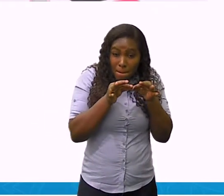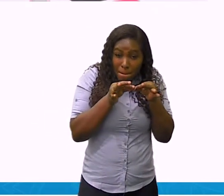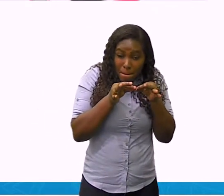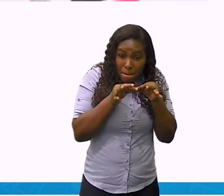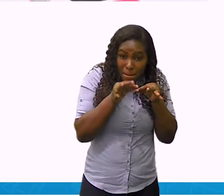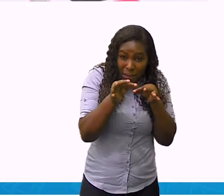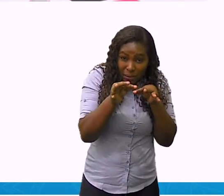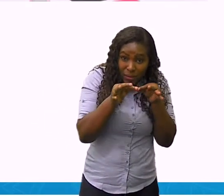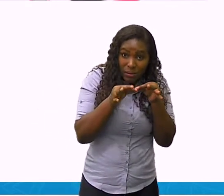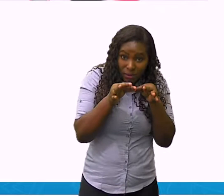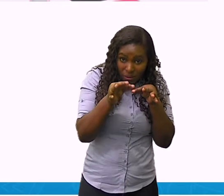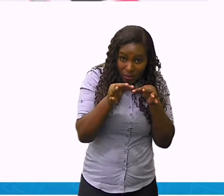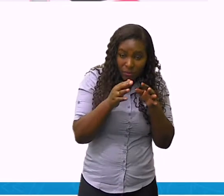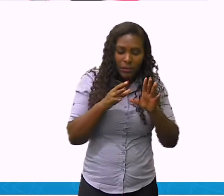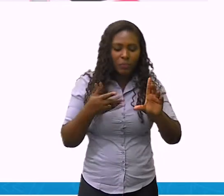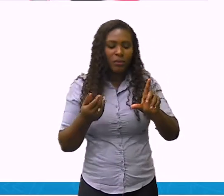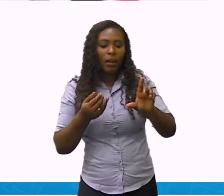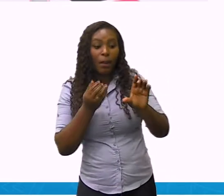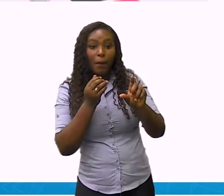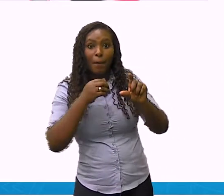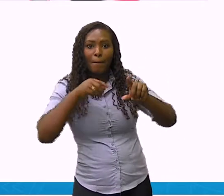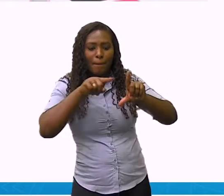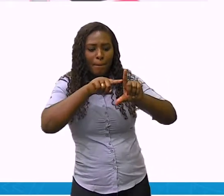esta diagonal aqui, ó, AC,